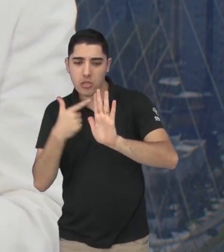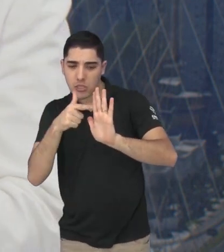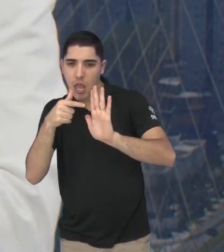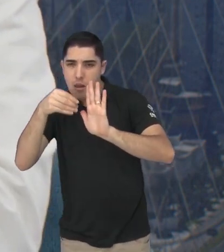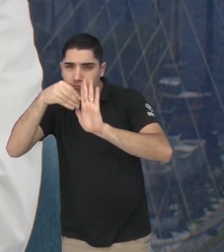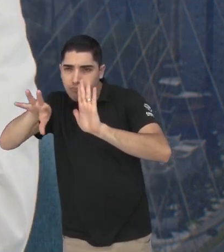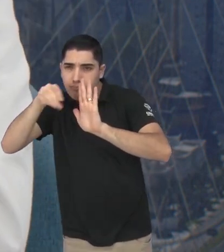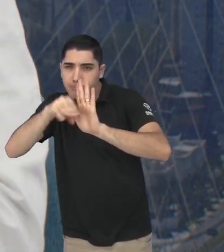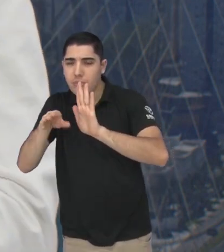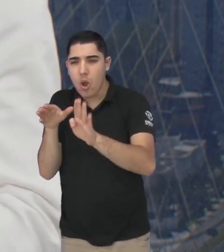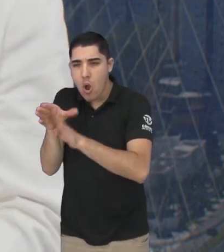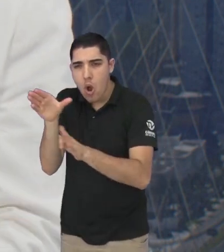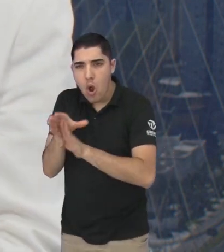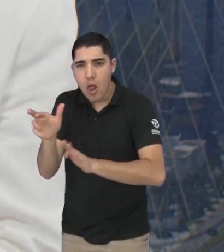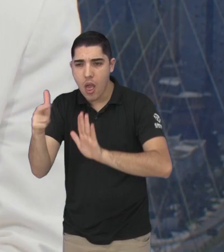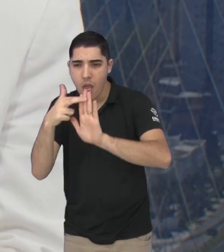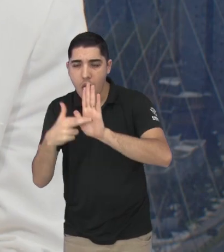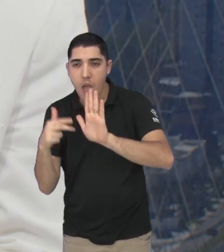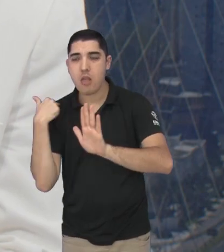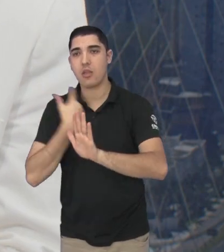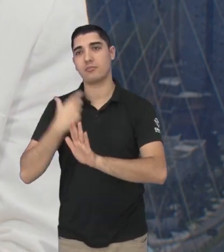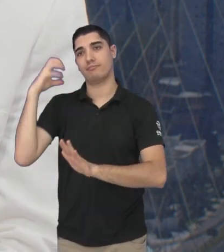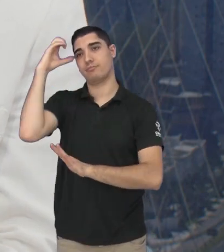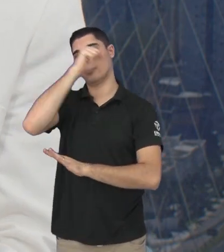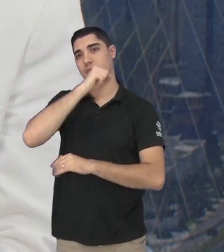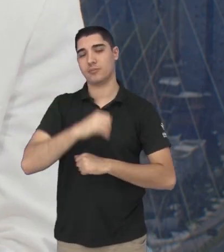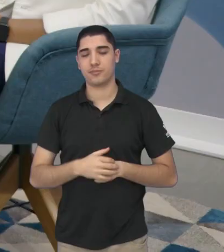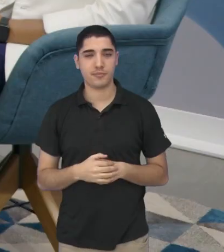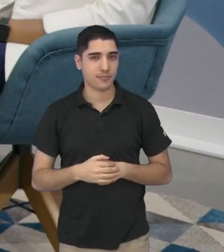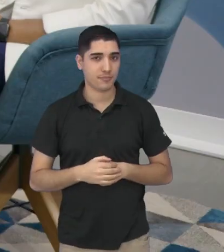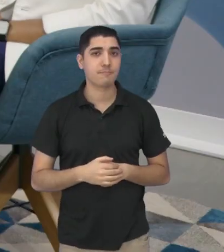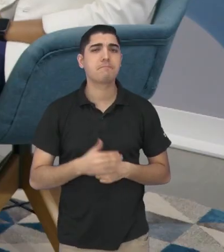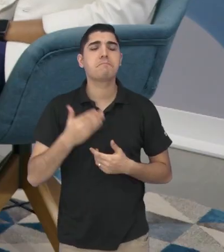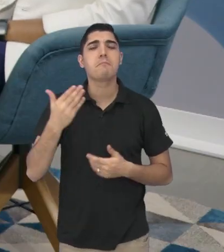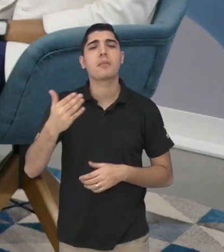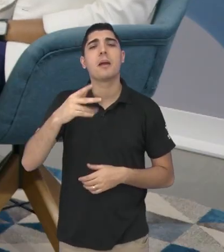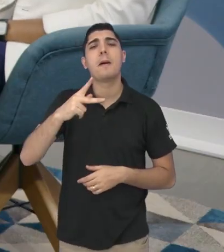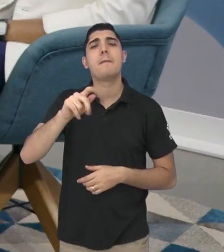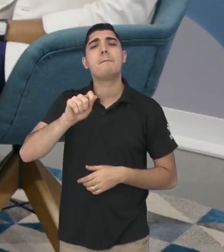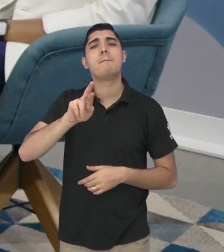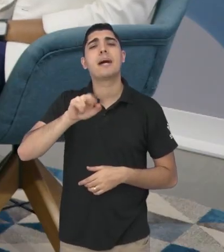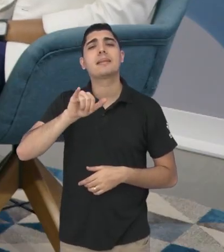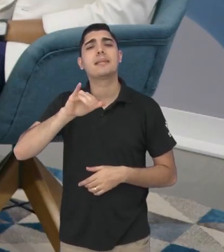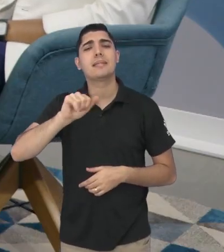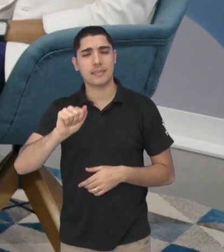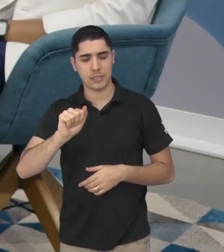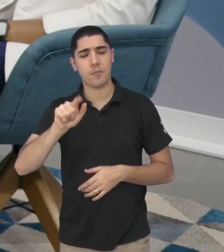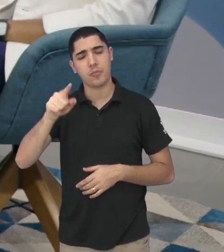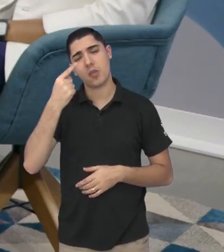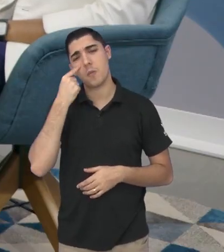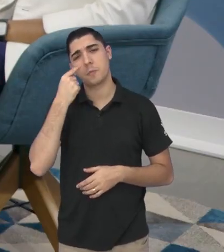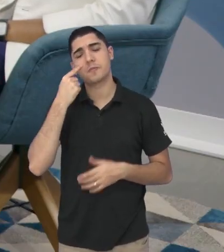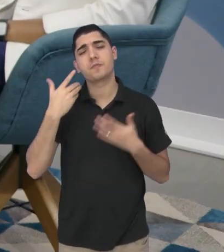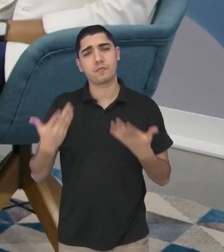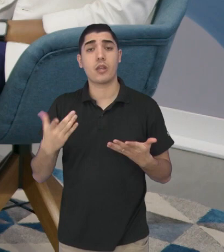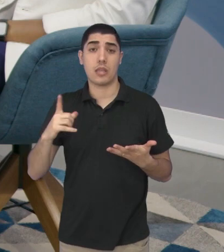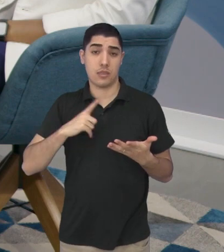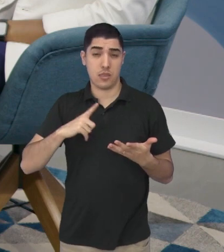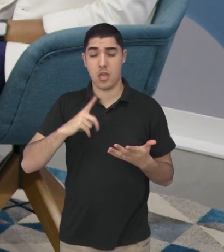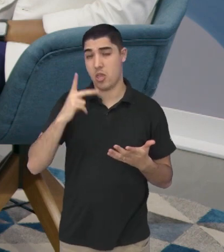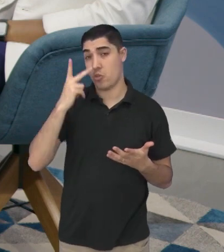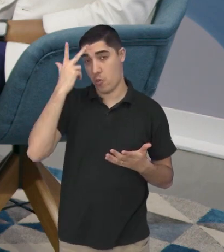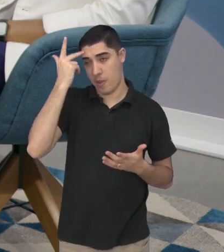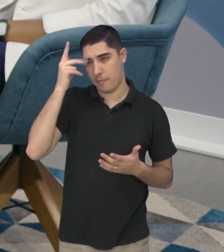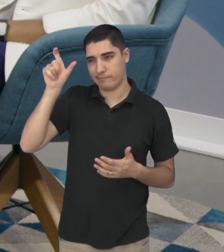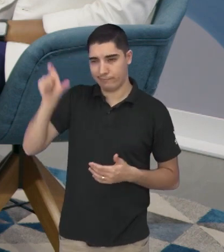para se trabalhar o que tem se trabalhado até os dias de hoje. E, Patrícia, uma coisa muito comum, né, com um